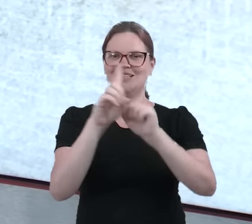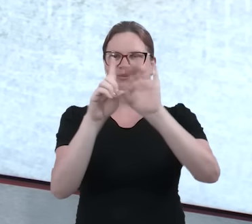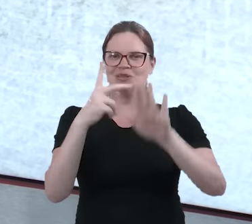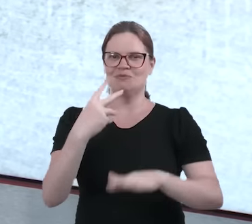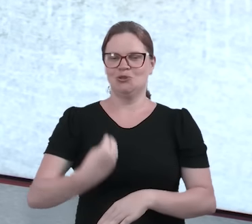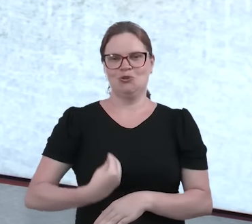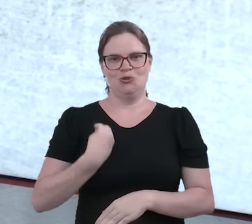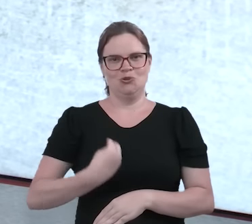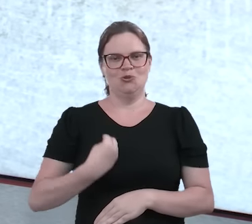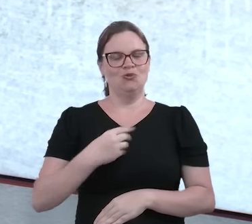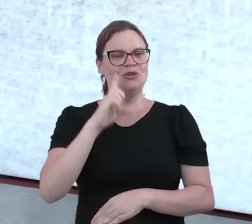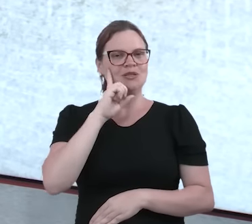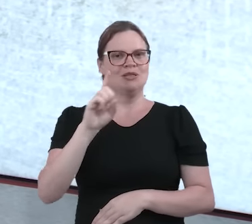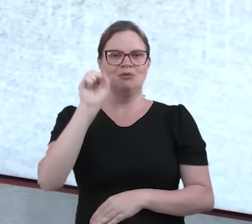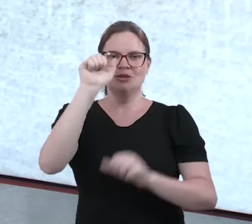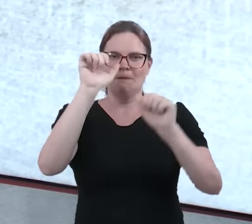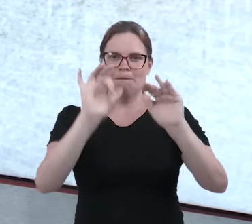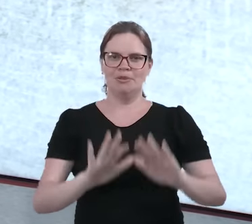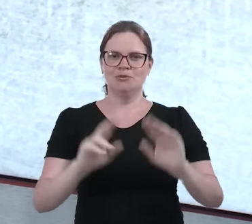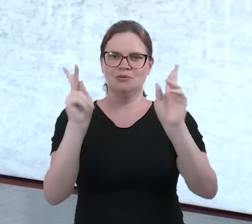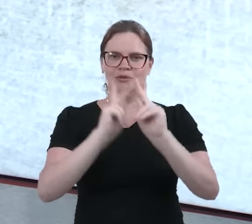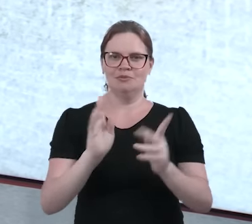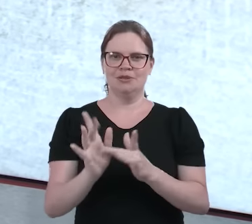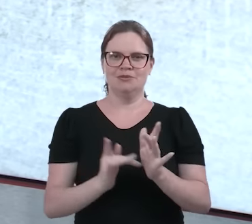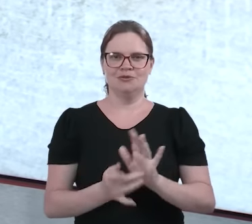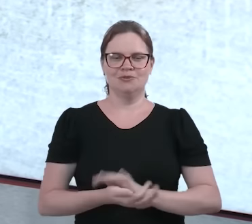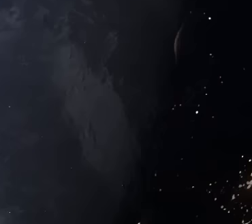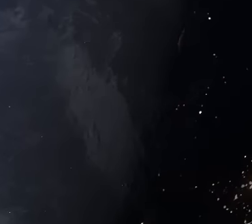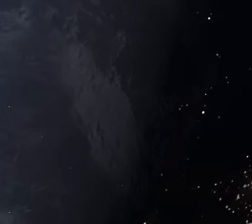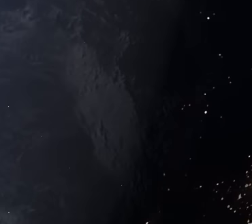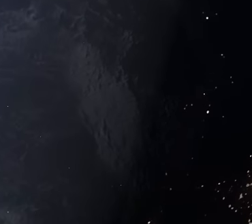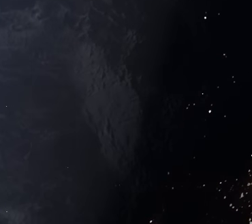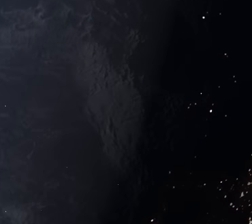sua vida. Que Deus abençoe então com a paz do Senhor Jesus.